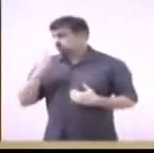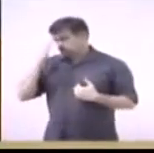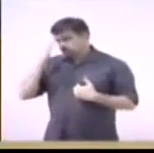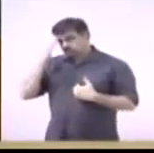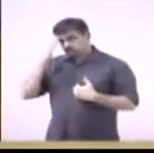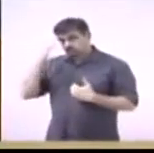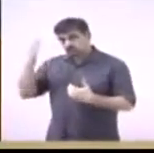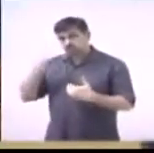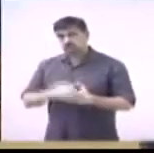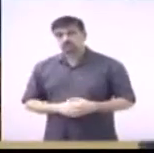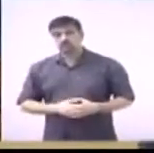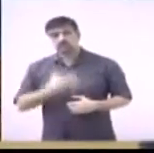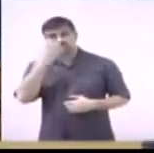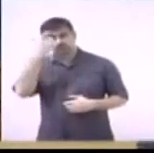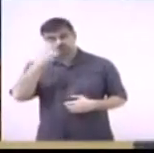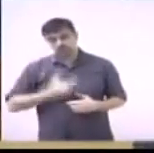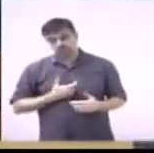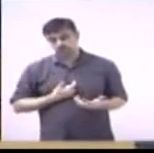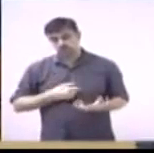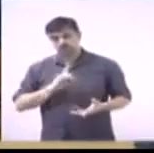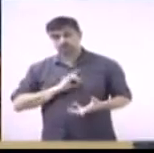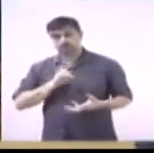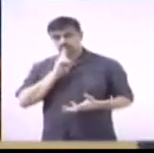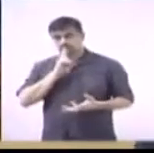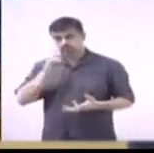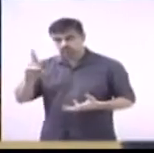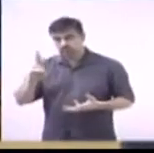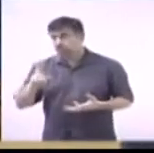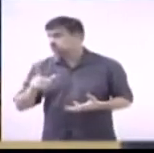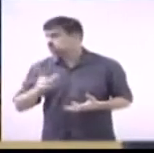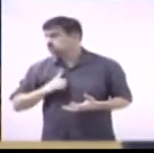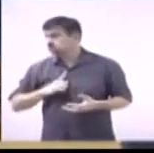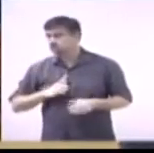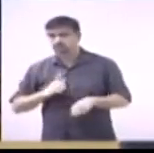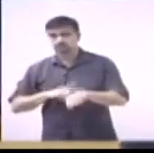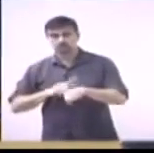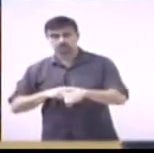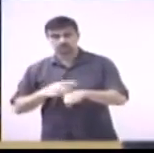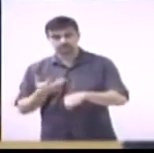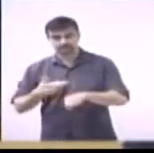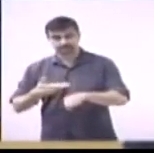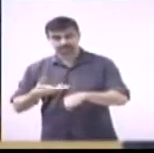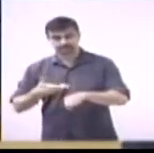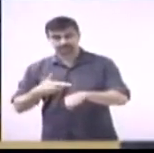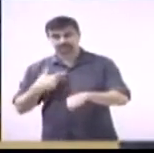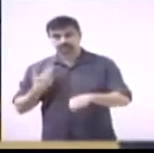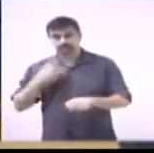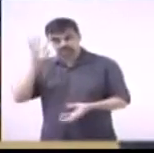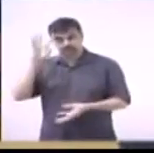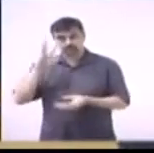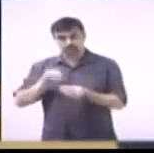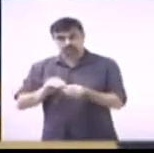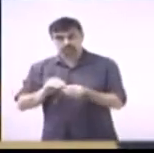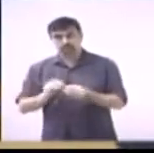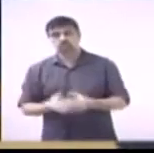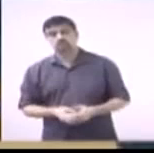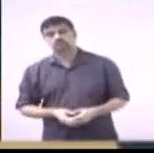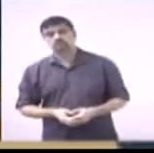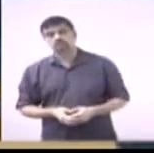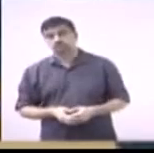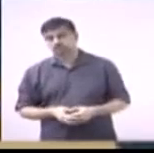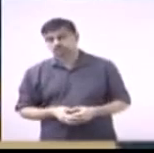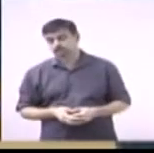Obrigado. Não é nem o direito de resposta, mas eu acho que eu tinha uns segundos para concluir, senhor presidente.